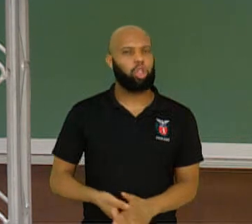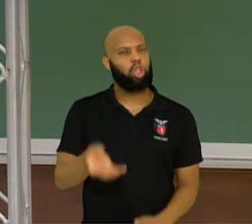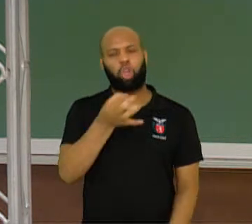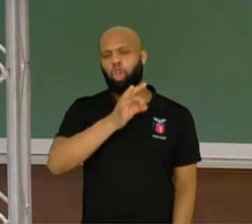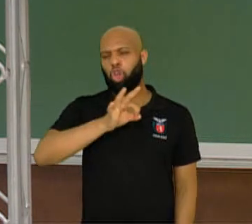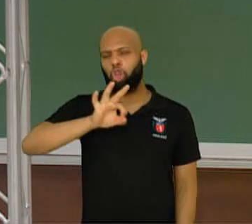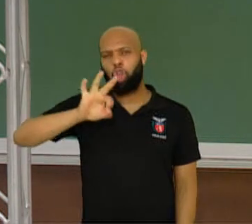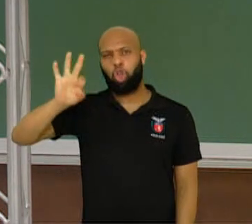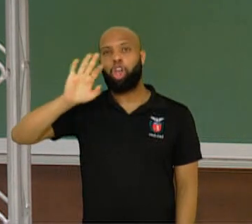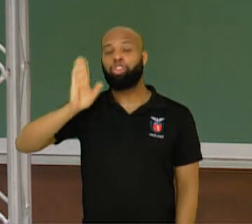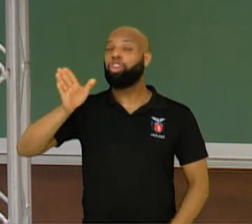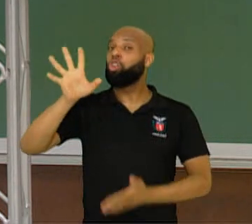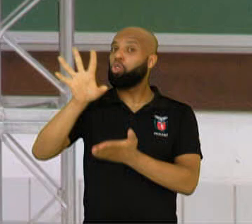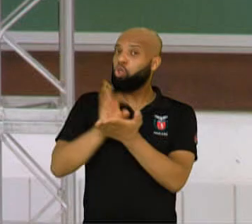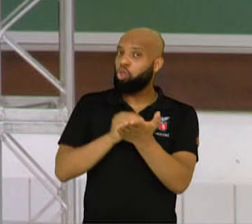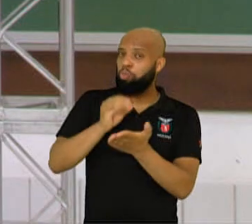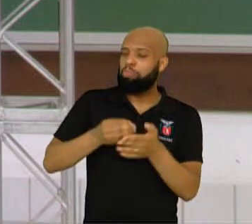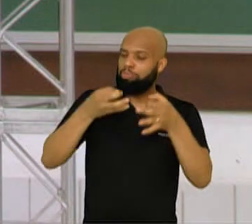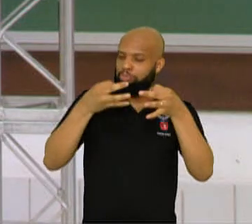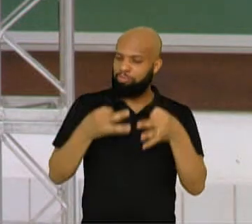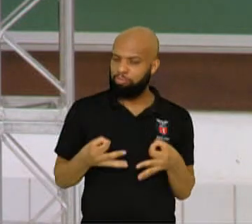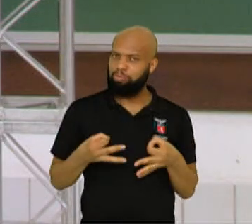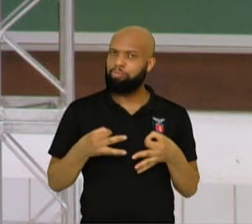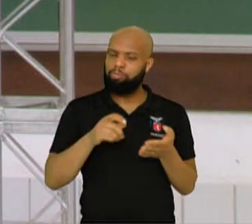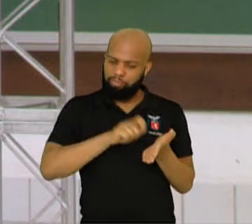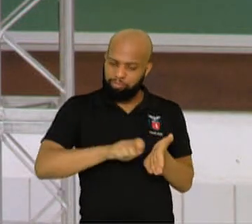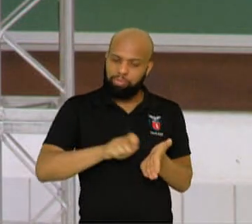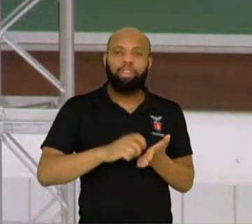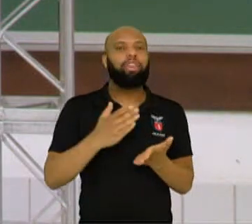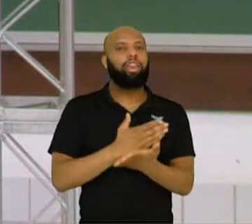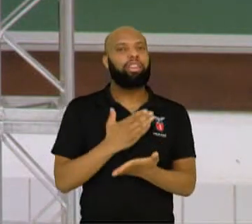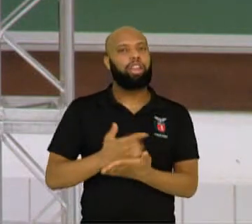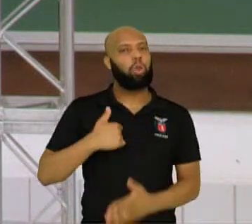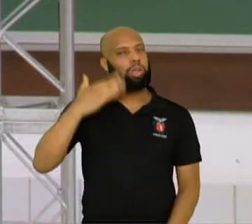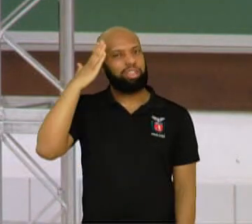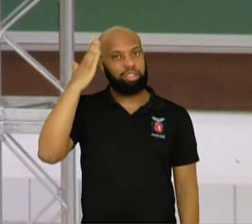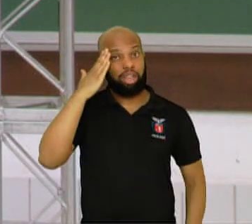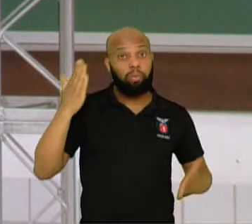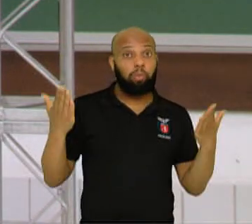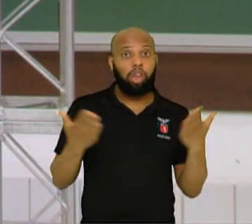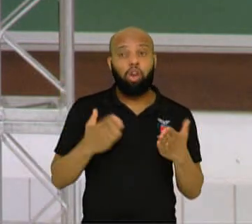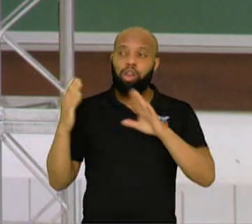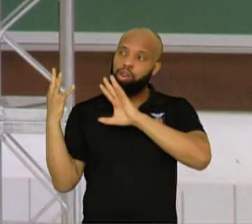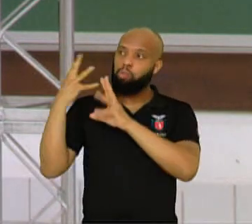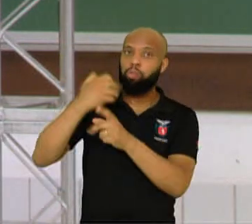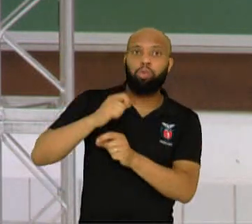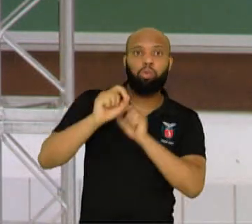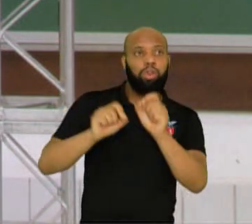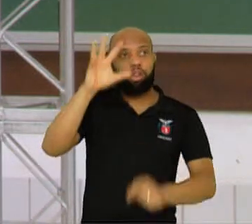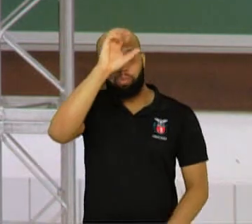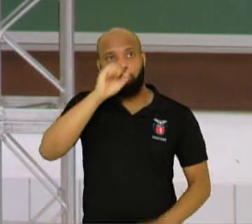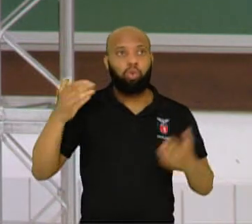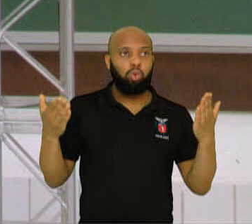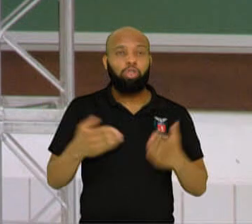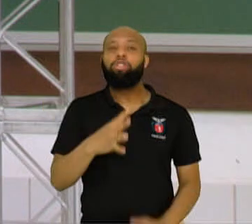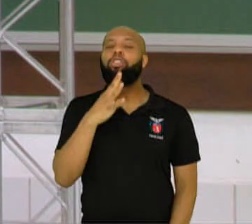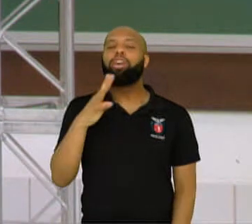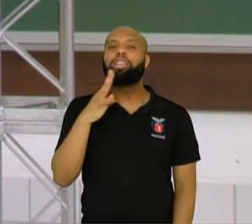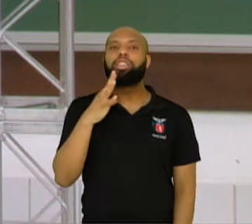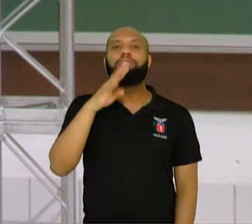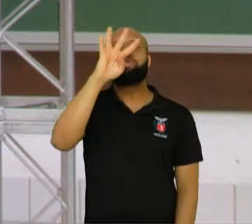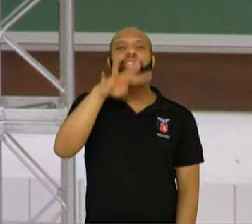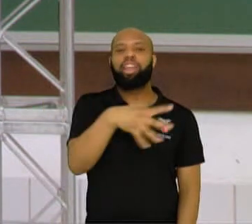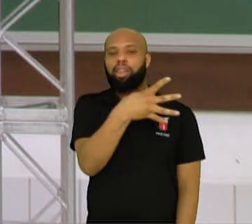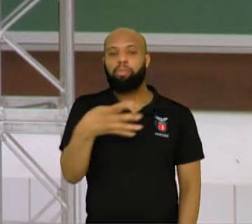Ótimo! Exercício copiado, super caprichado que eu sei. Então vamos ver o que a gente aprendeu na aula de hoje? Nós conhecemos